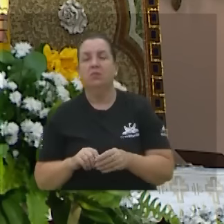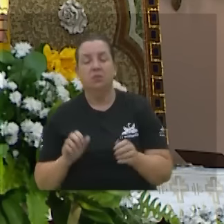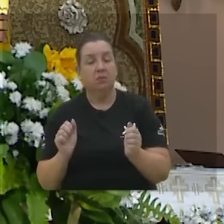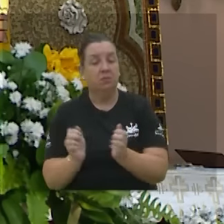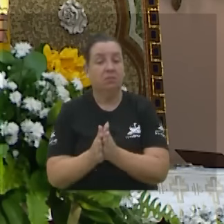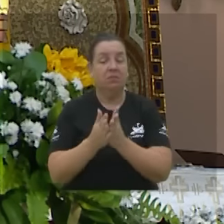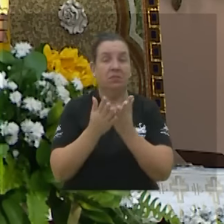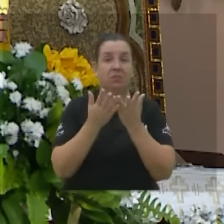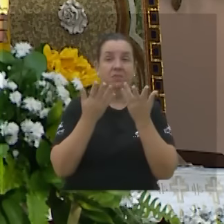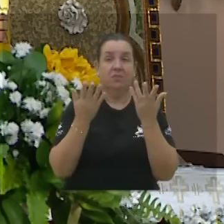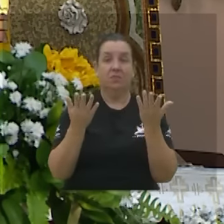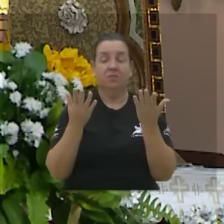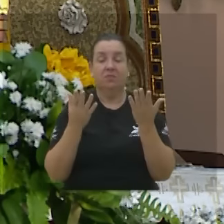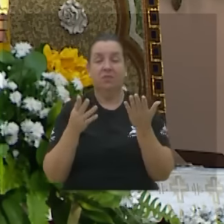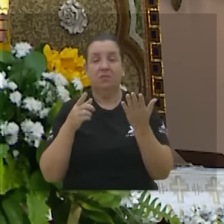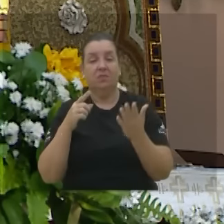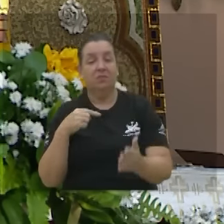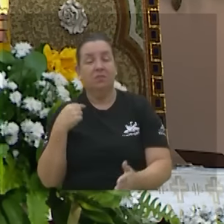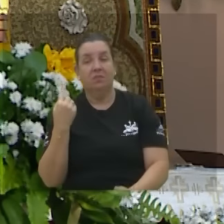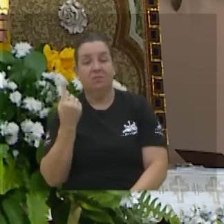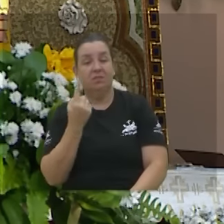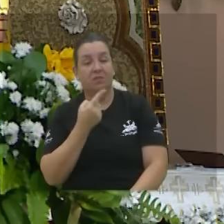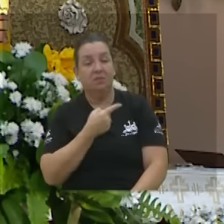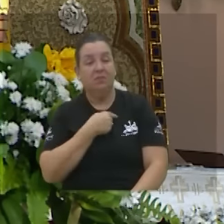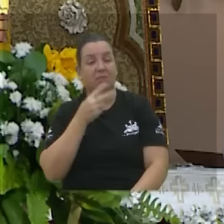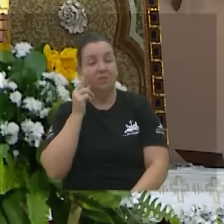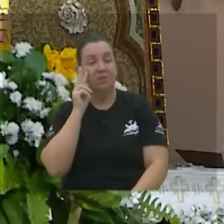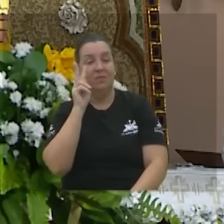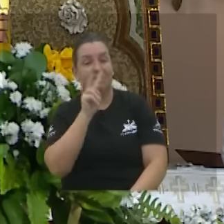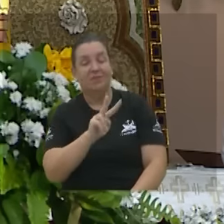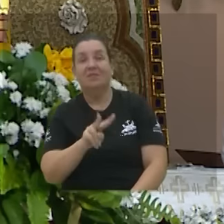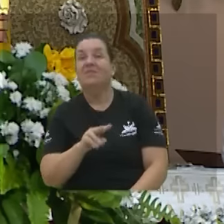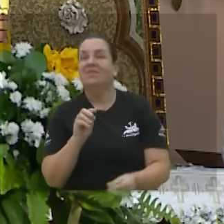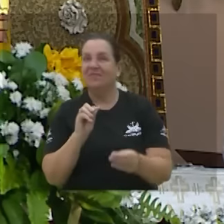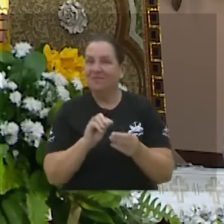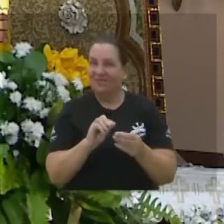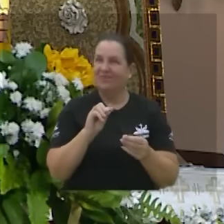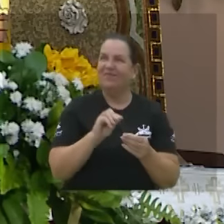que maravilhas Ele fez a nossos